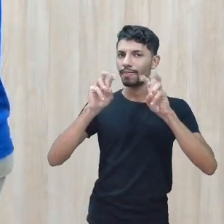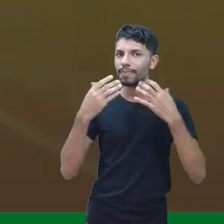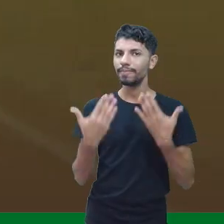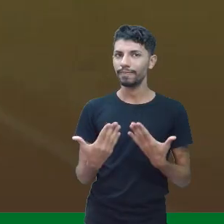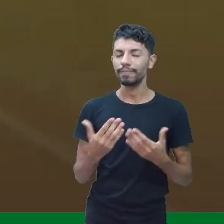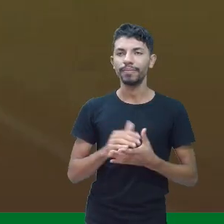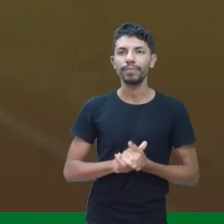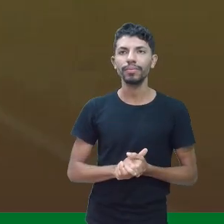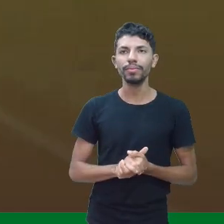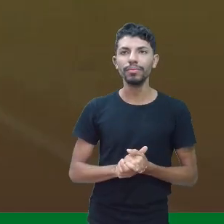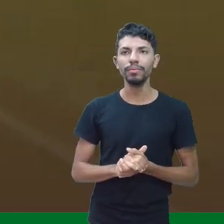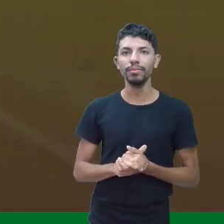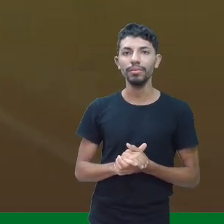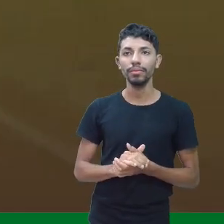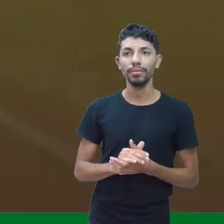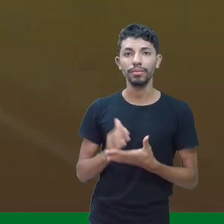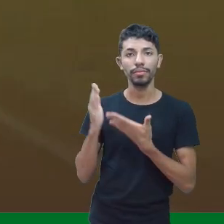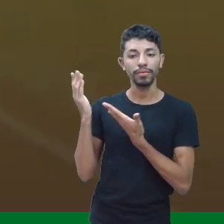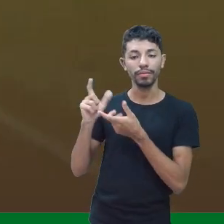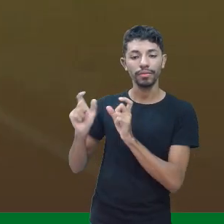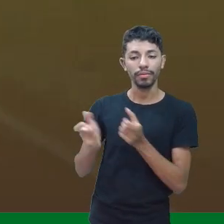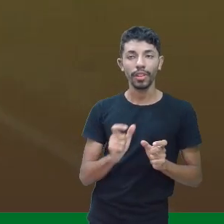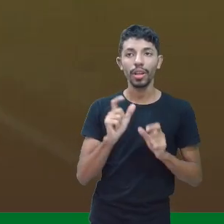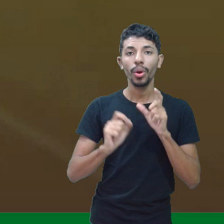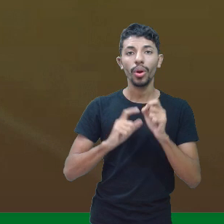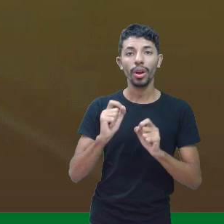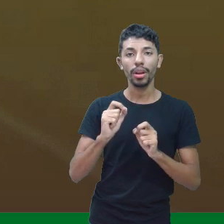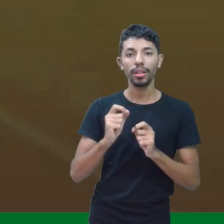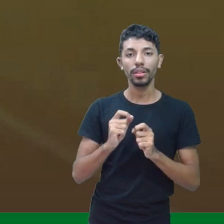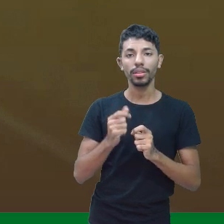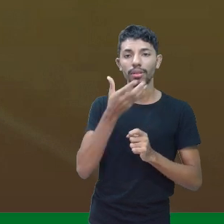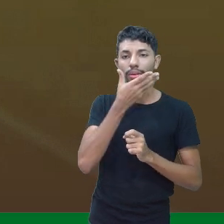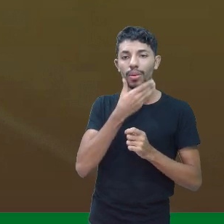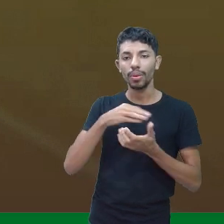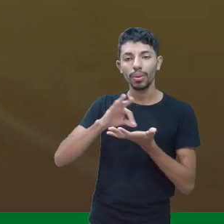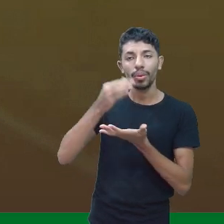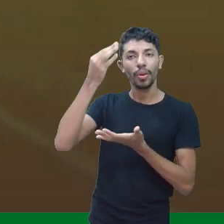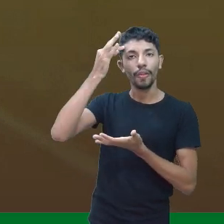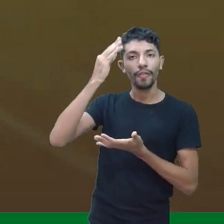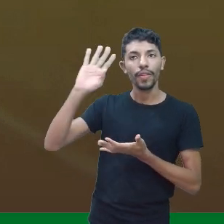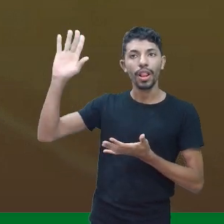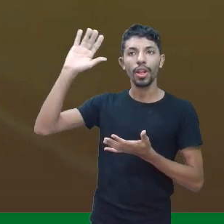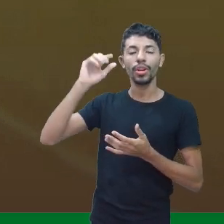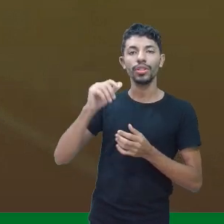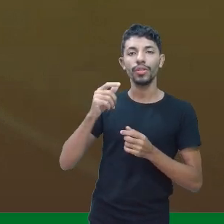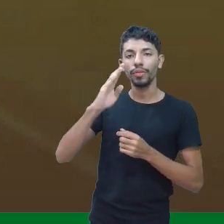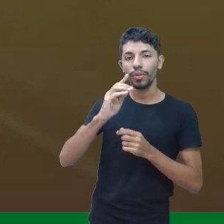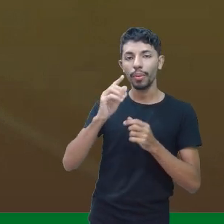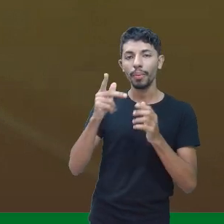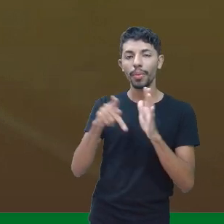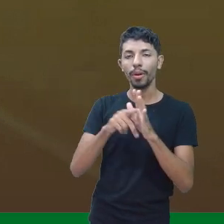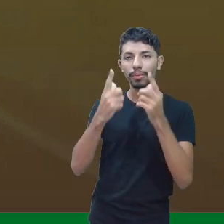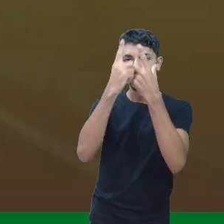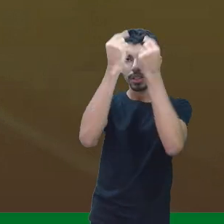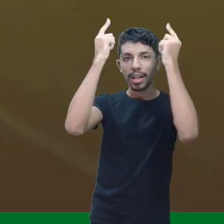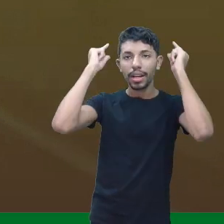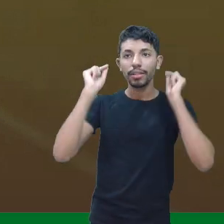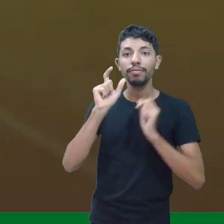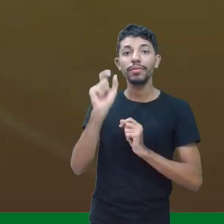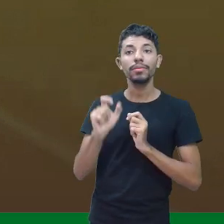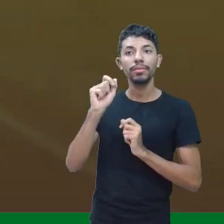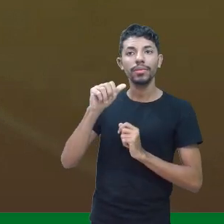Cito aqui o filósofo grego Aristóteles, né? Porque Aristóteles dizia que o homem é um animal